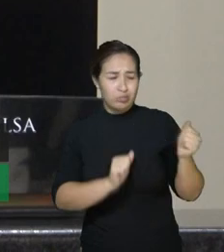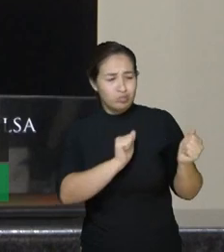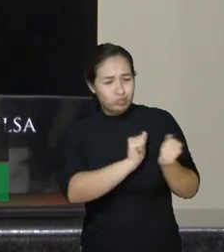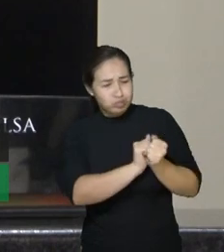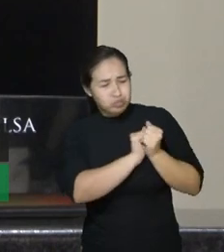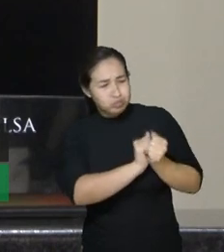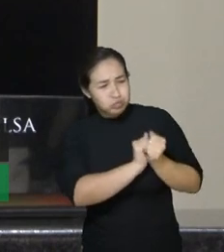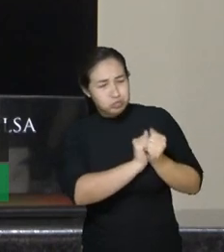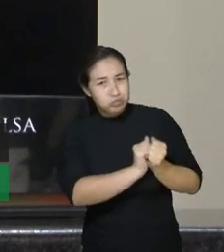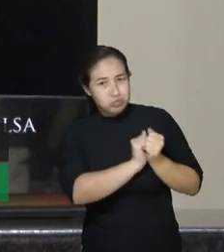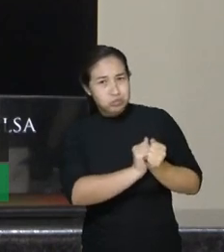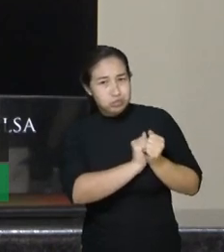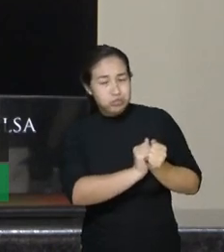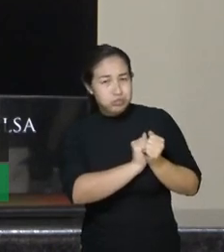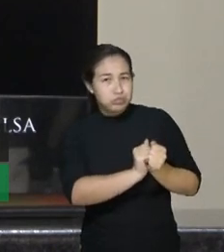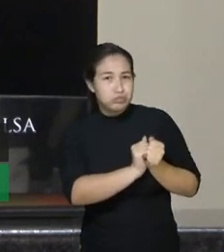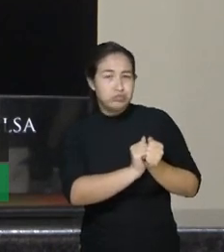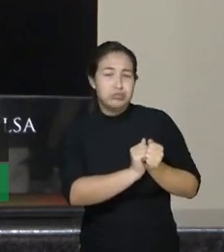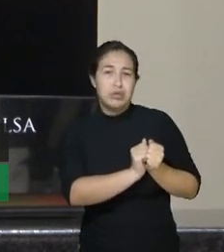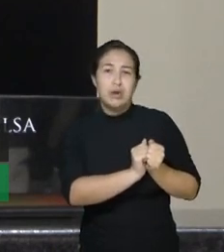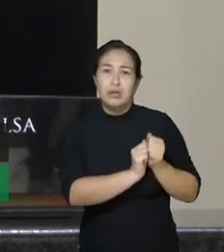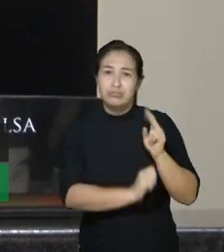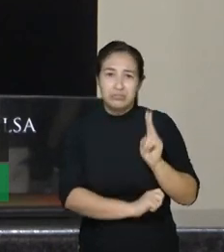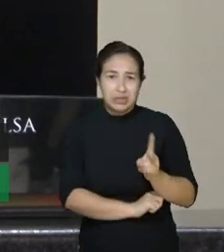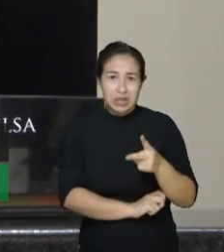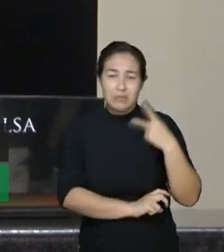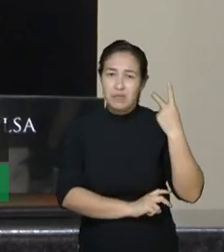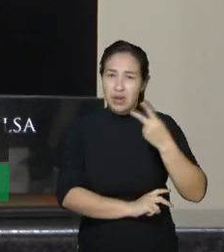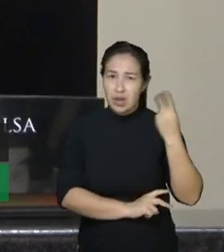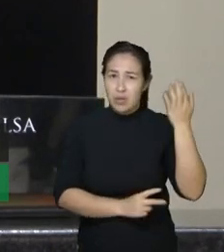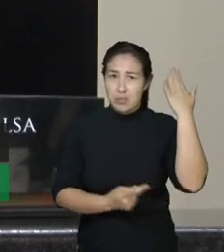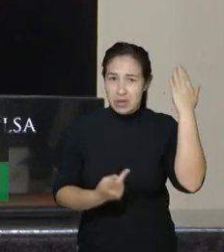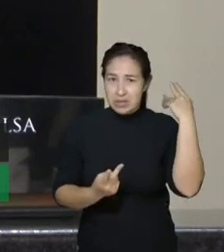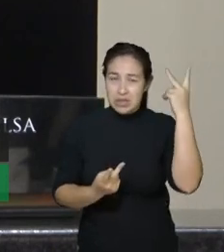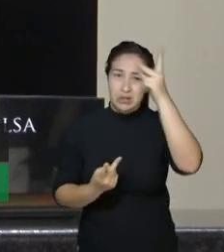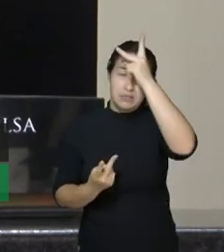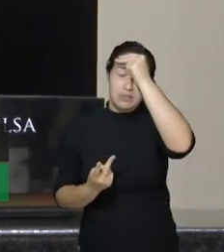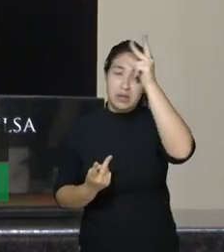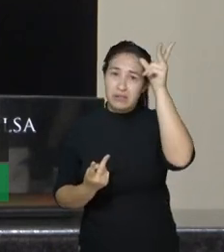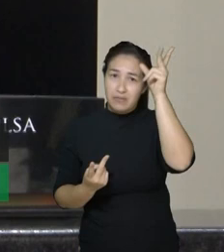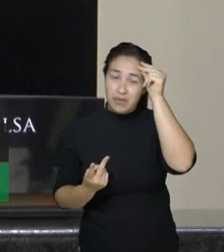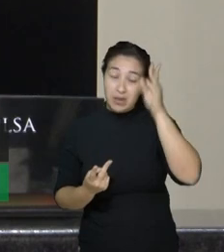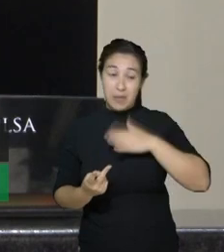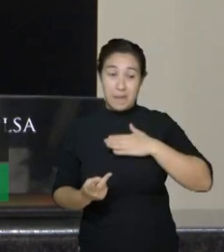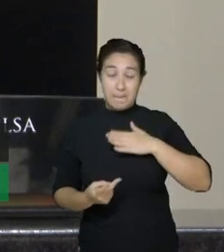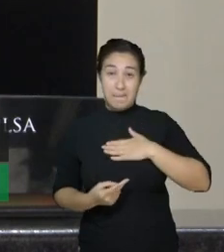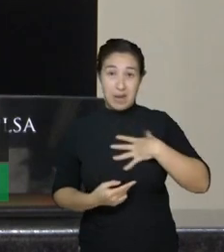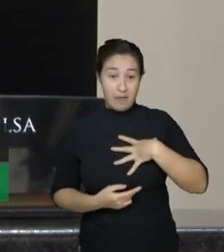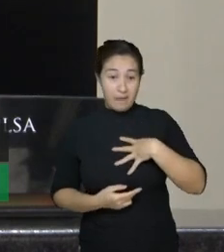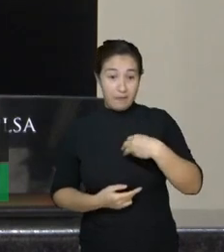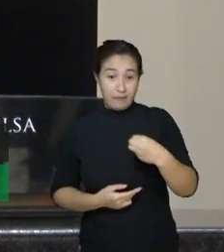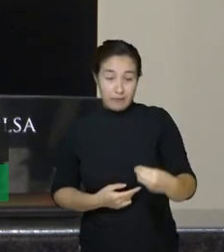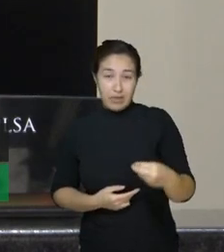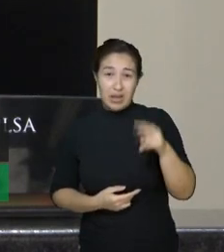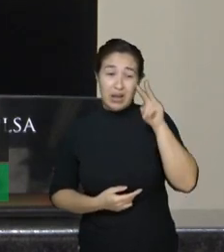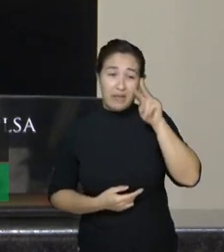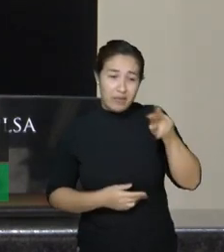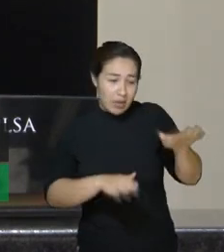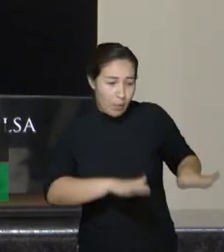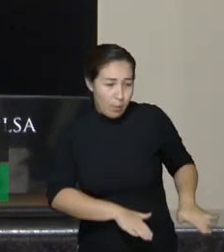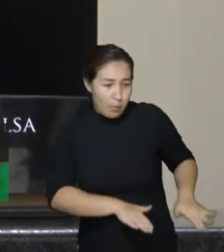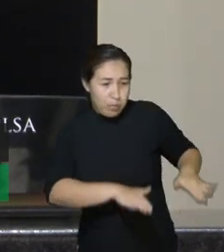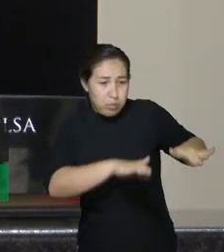toda a minha trajetória, quando vereador, quando prefeito, as minhas filhas que eu não vi crescer,